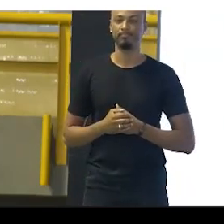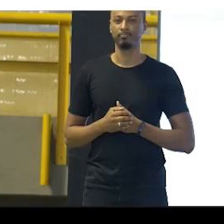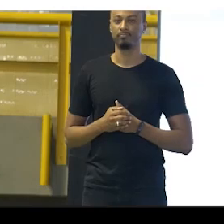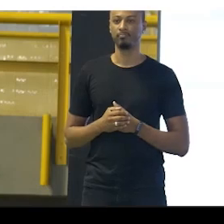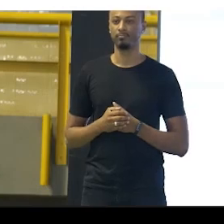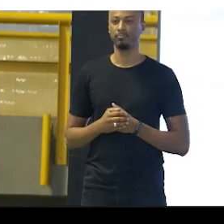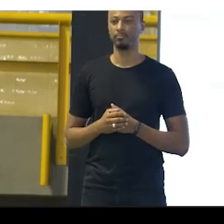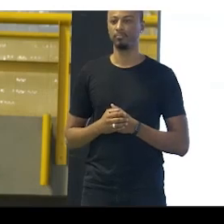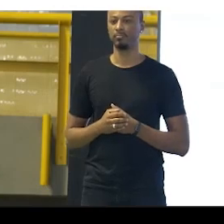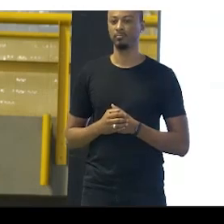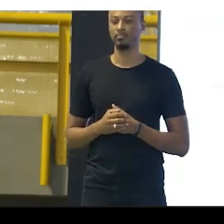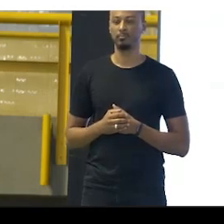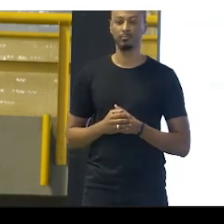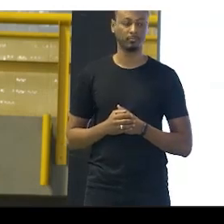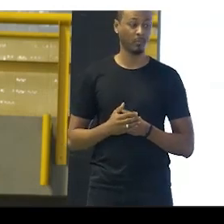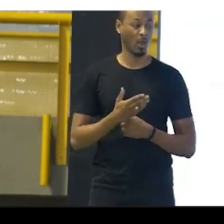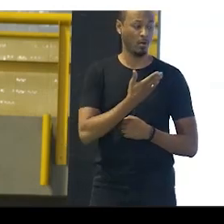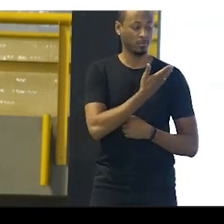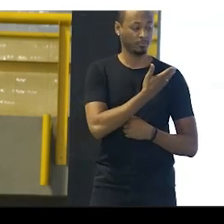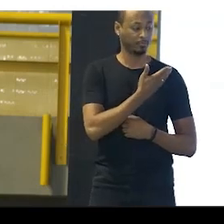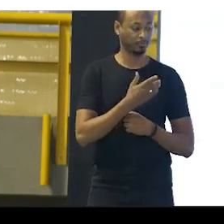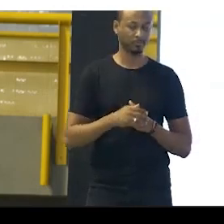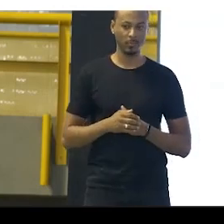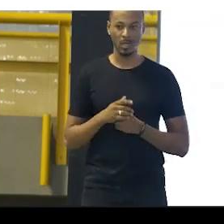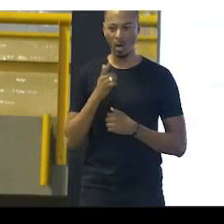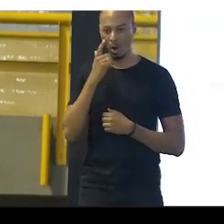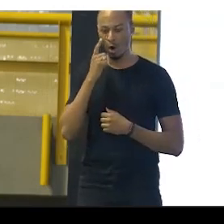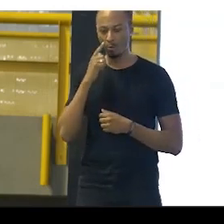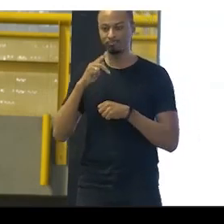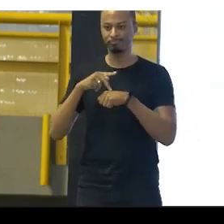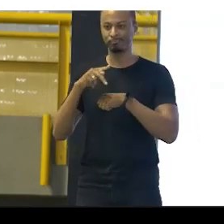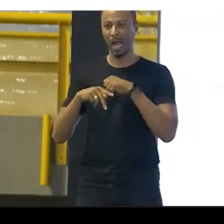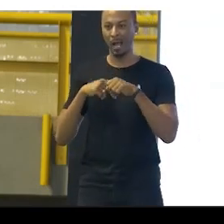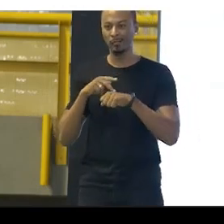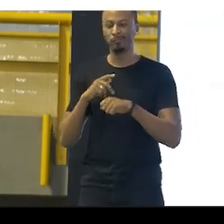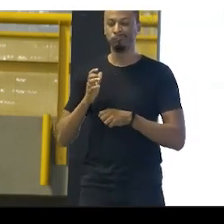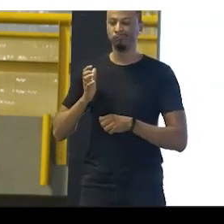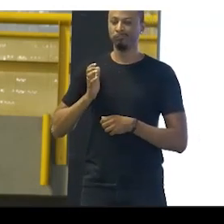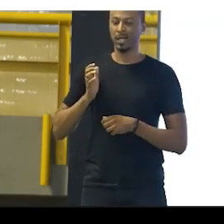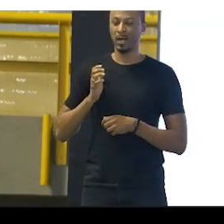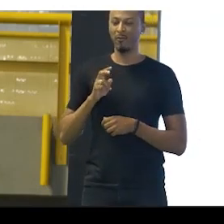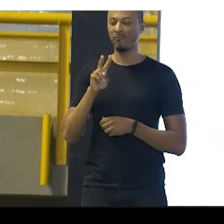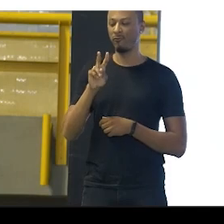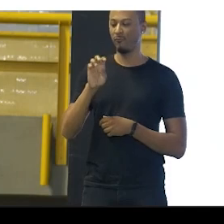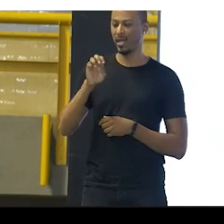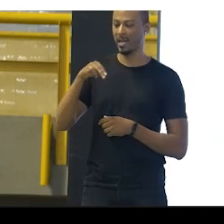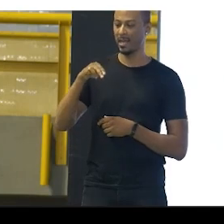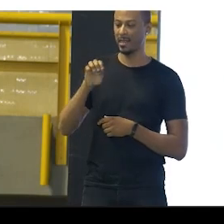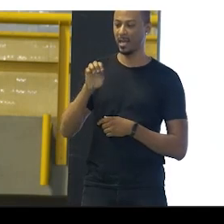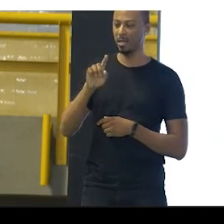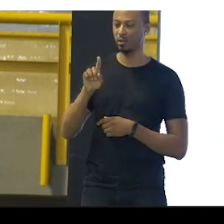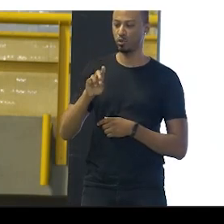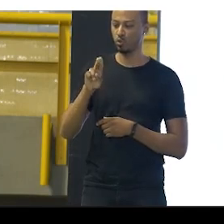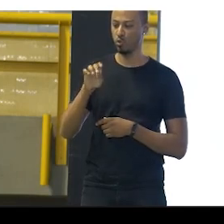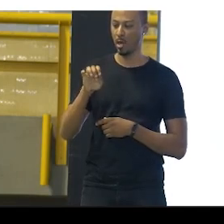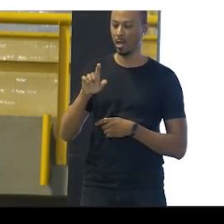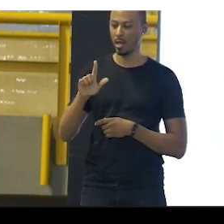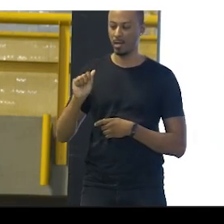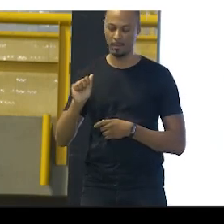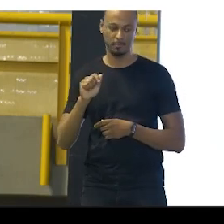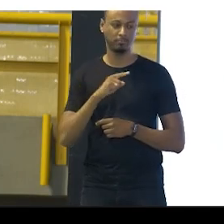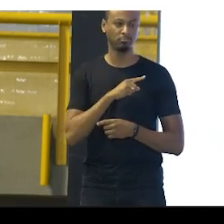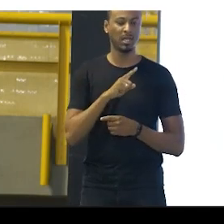Olha as maiores reservas. Olha como a Venezuela é um país rico. Certo? Mas essa riqueza em petróleo não